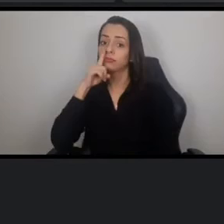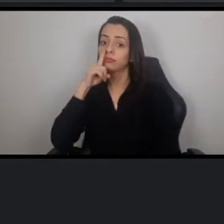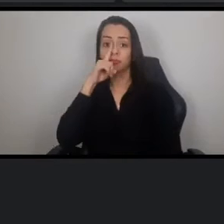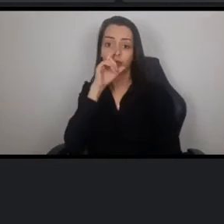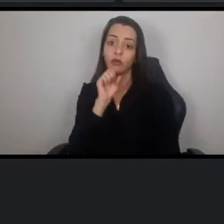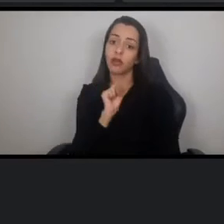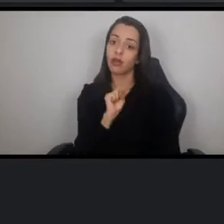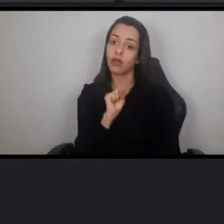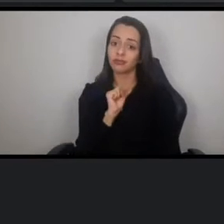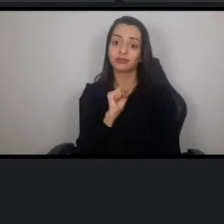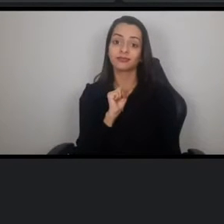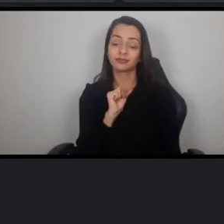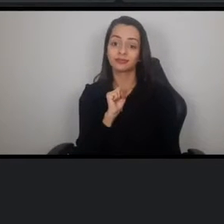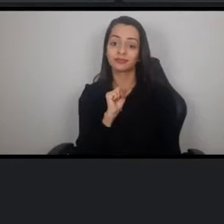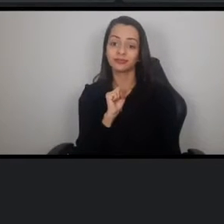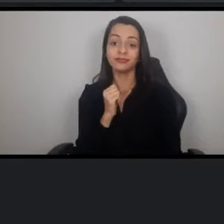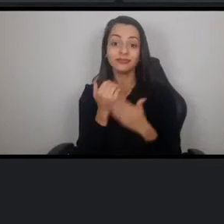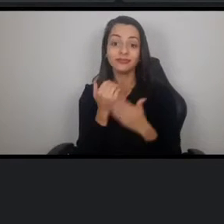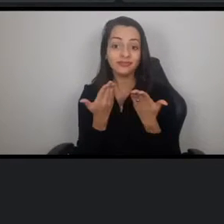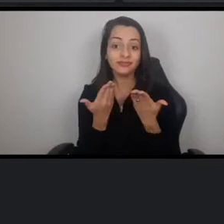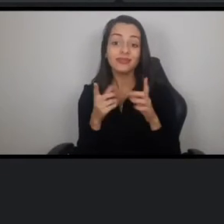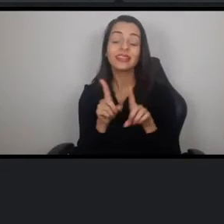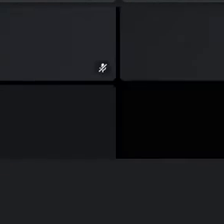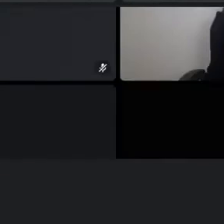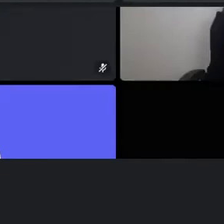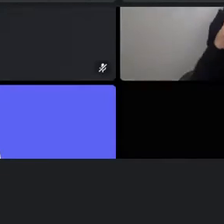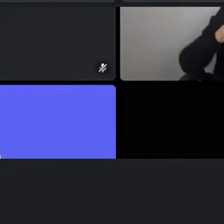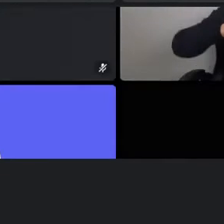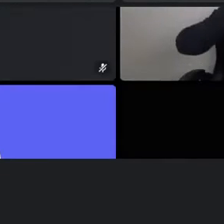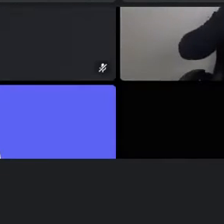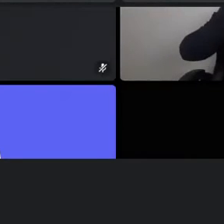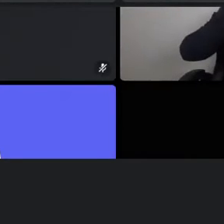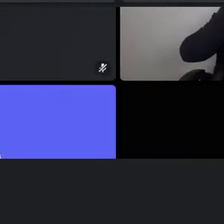ela vai, o quê? Ligação clandestina, ela não deixa